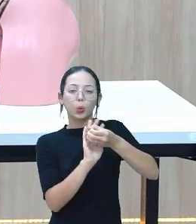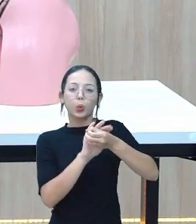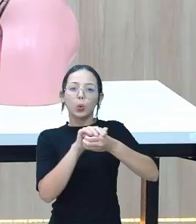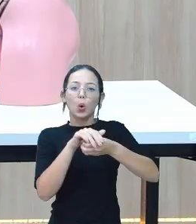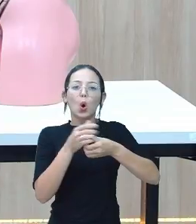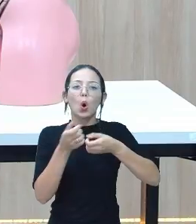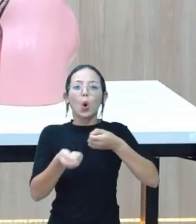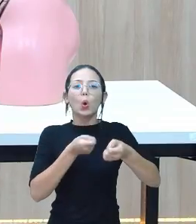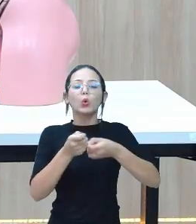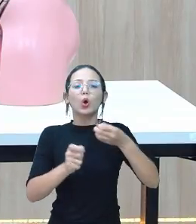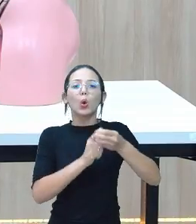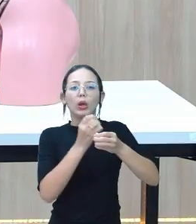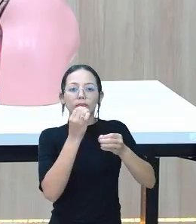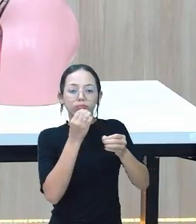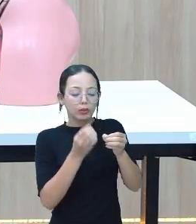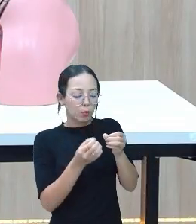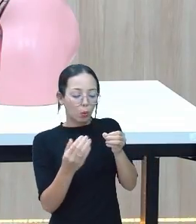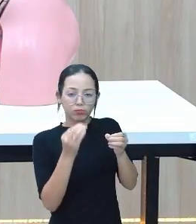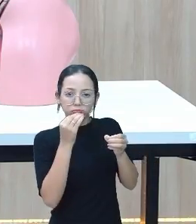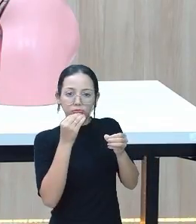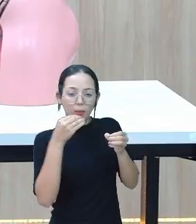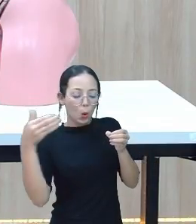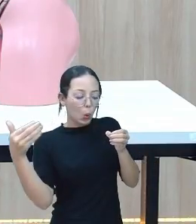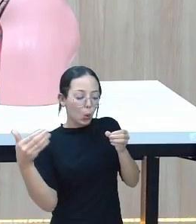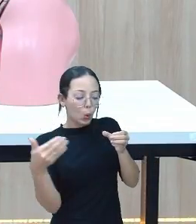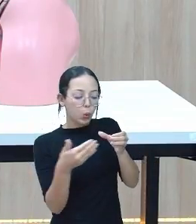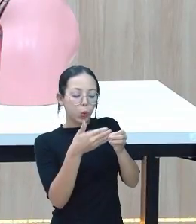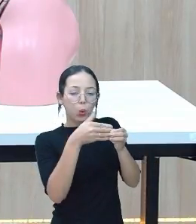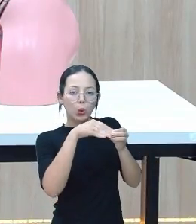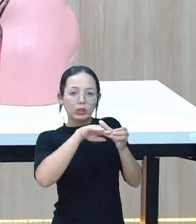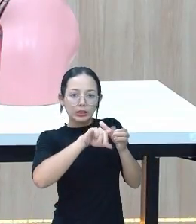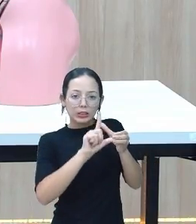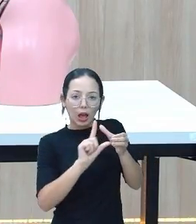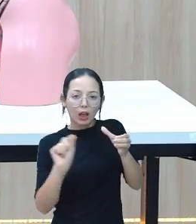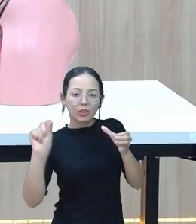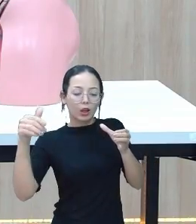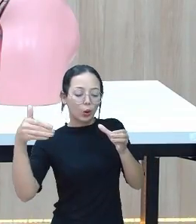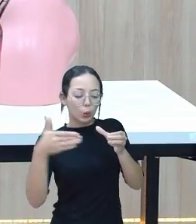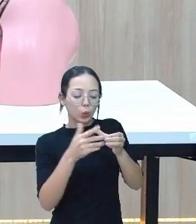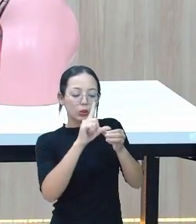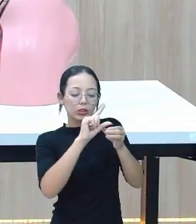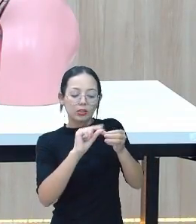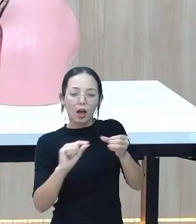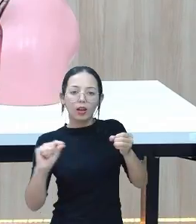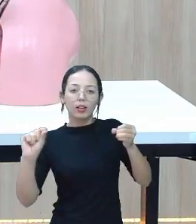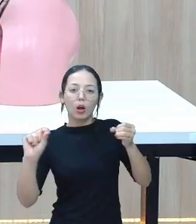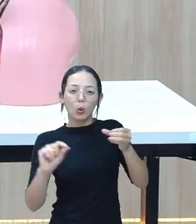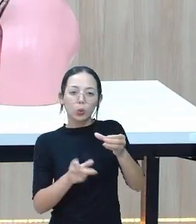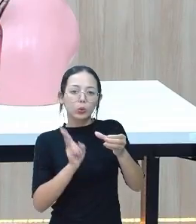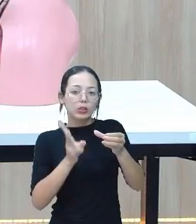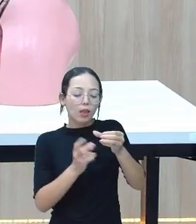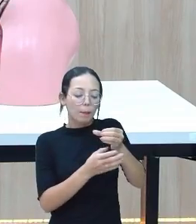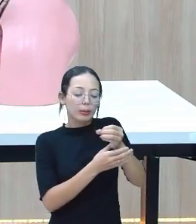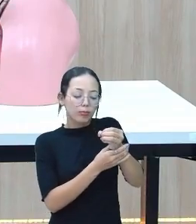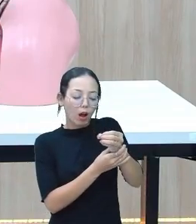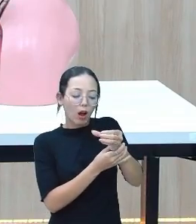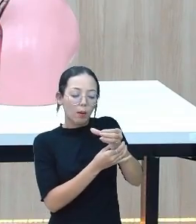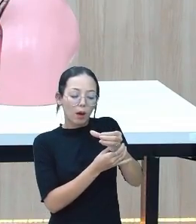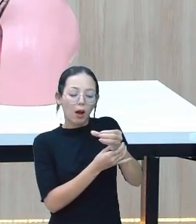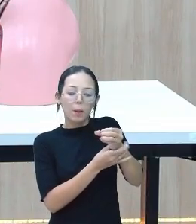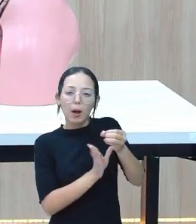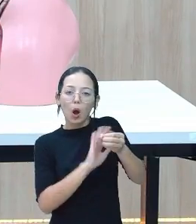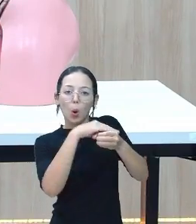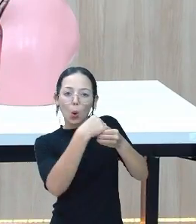gente, a entrada e a saída de substâncias da célula. Então, ela controla bem direitinho